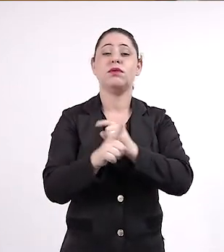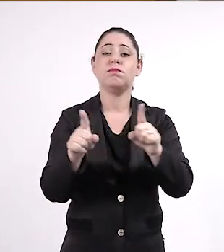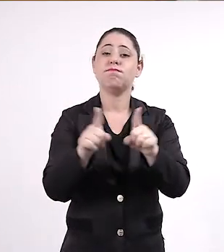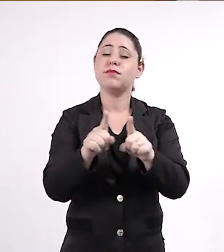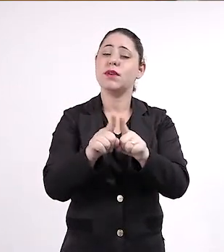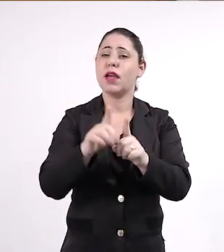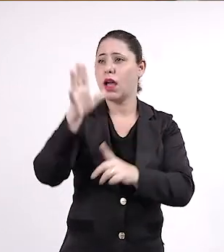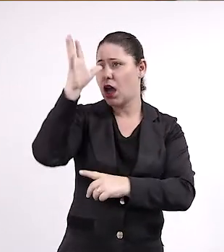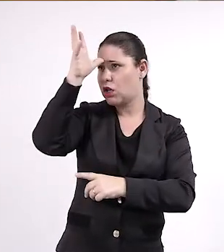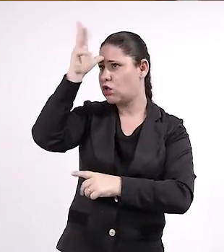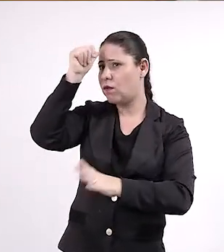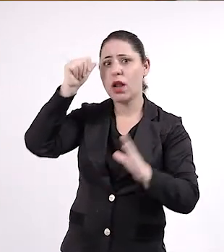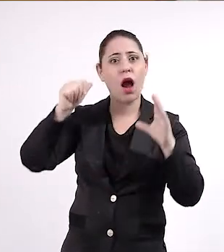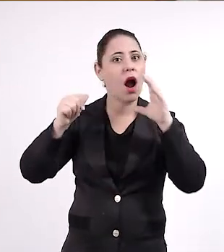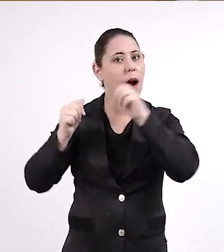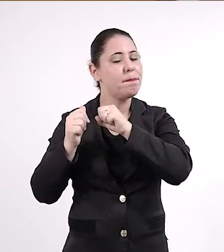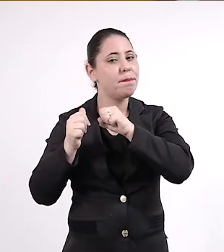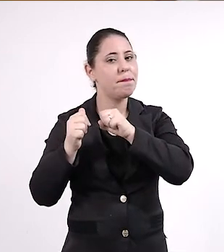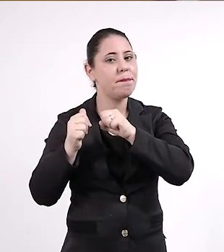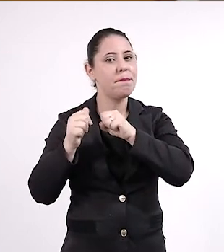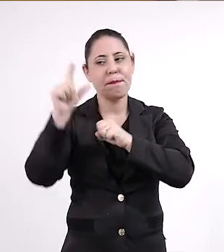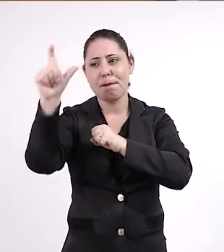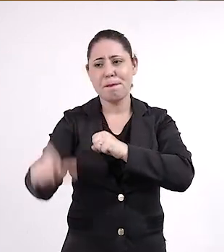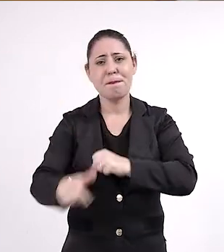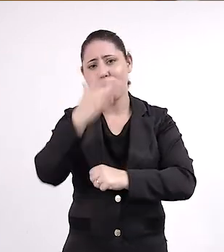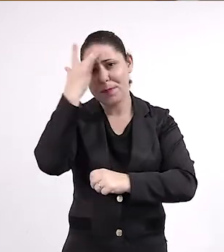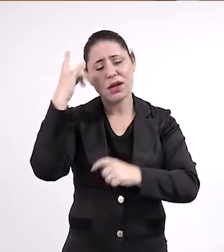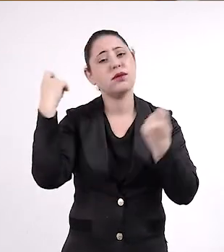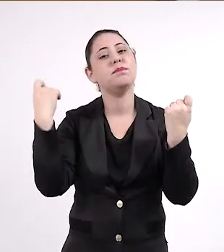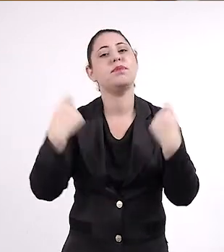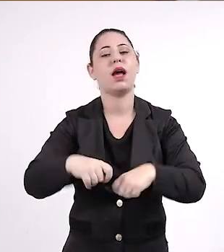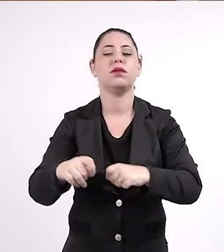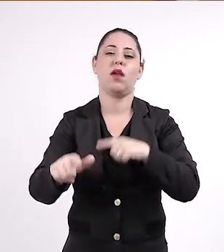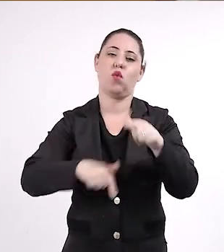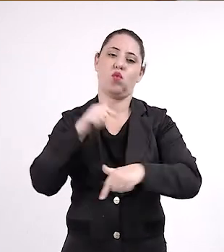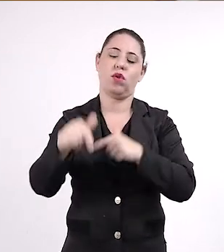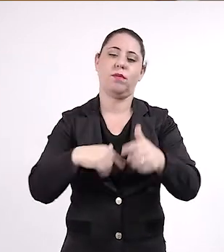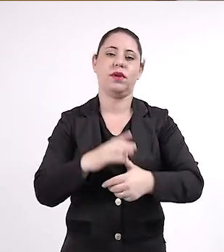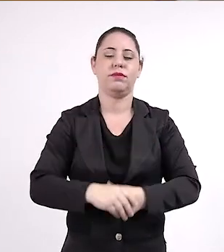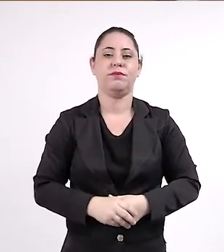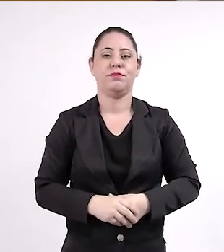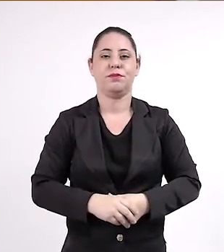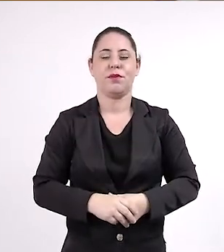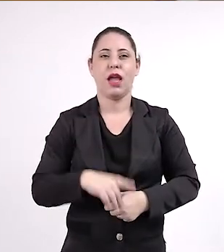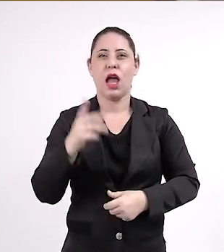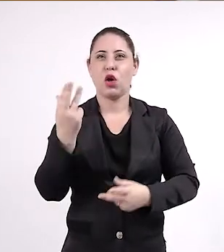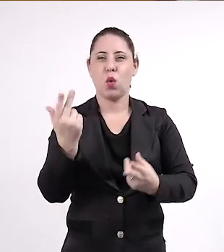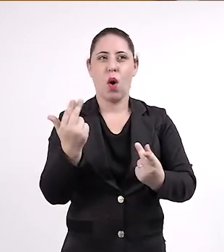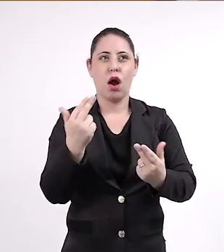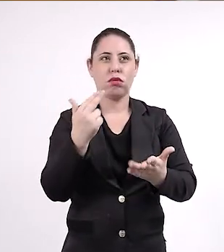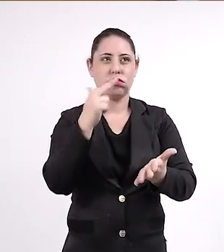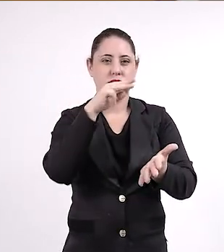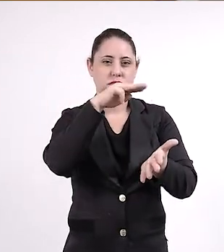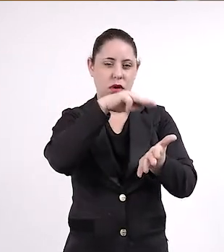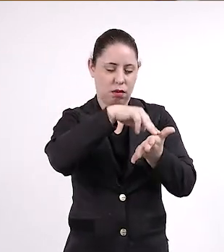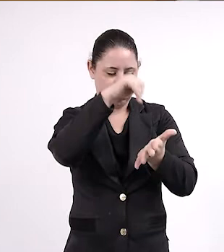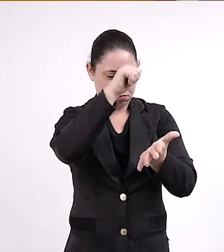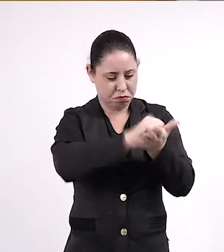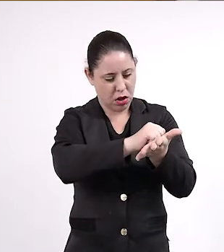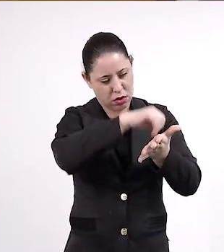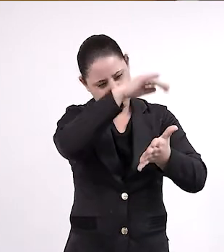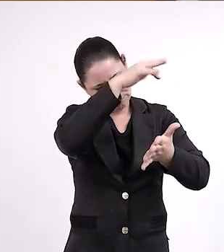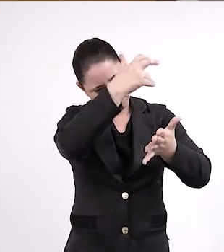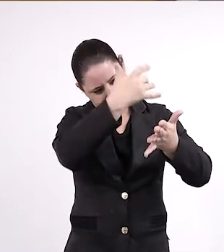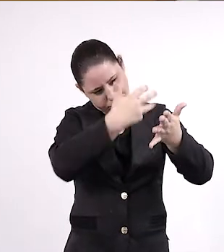e produzindo resultados mais rápido para aquela pessoa que precisa do nosso serviço. Seria um banco de dados, né? E isso também